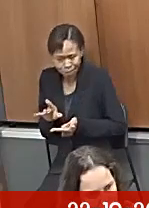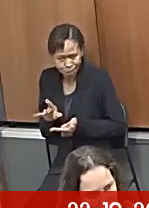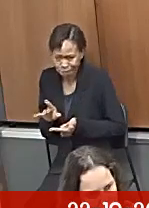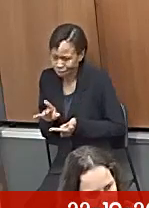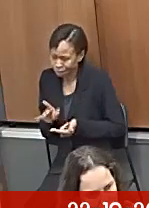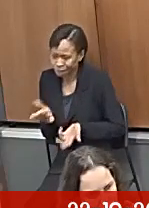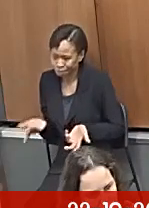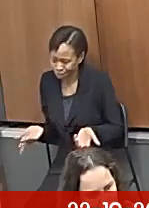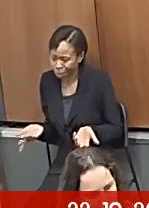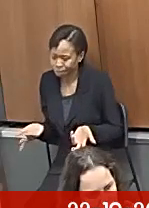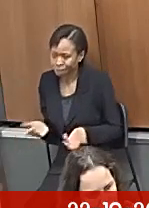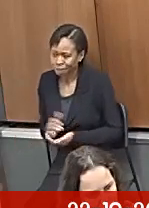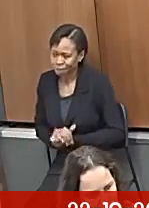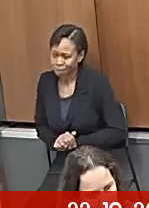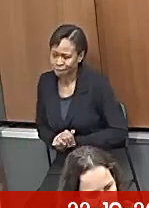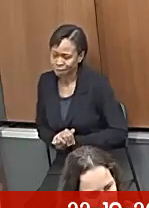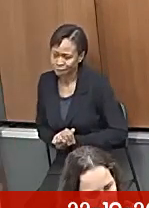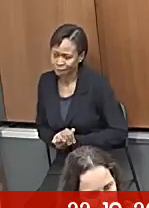Então,